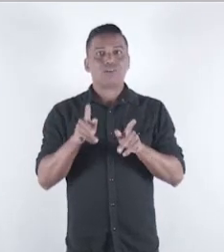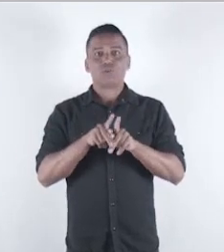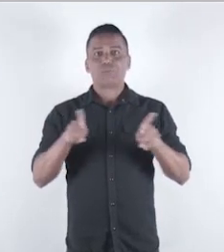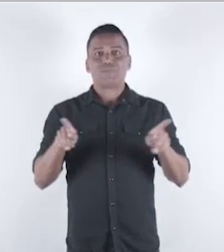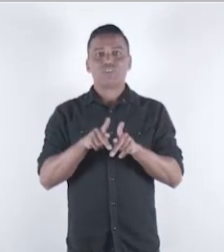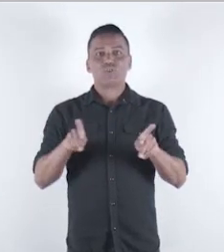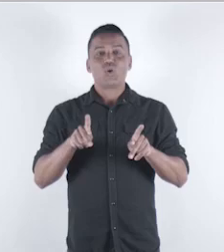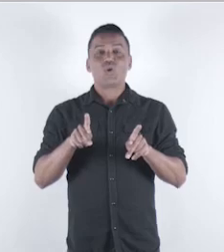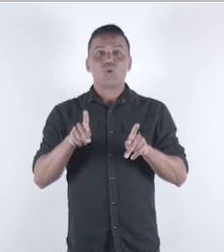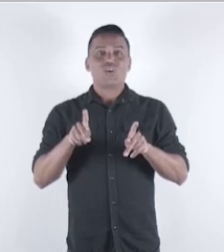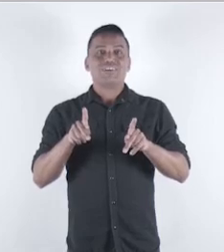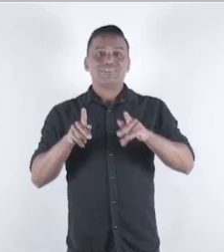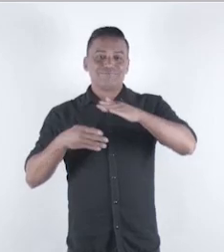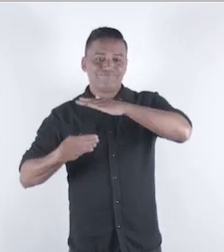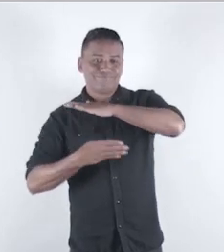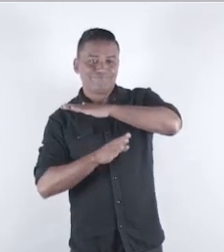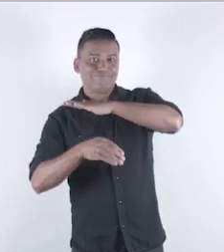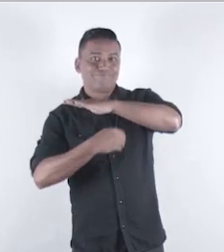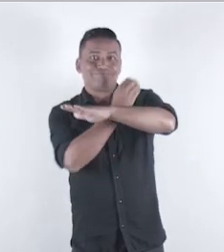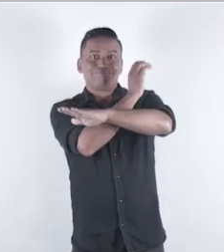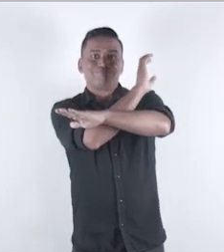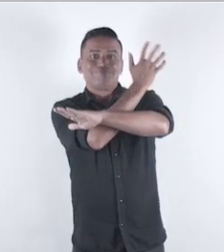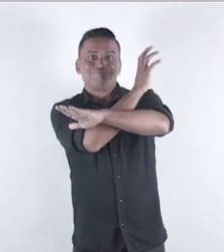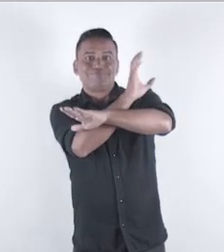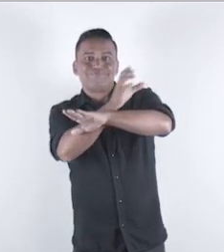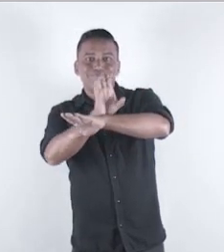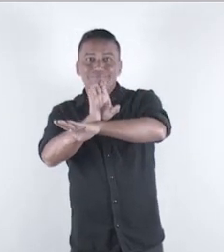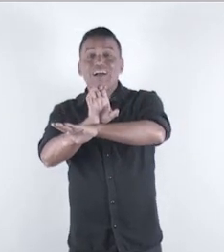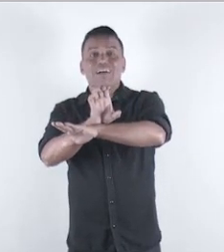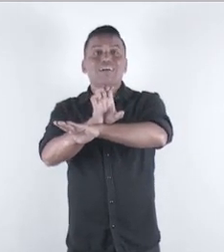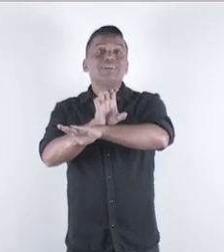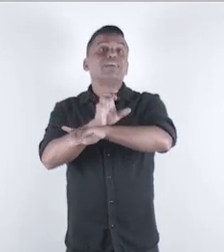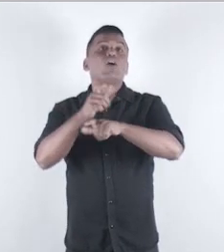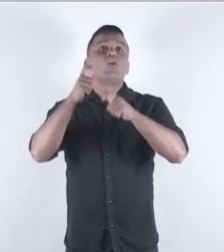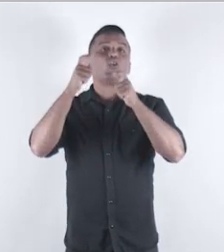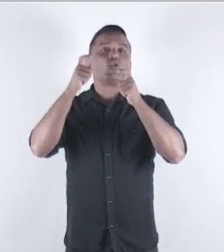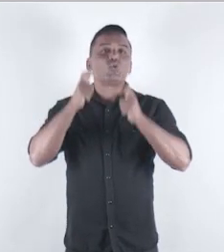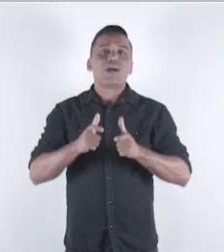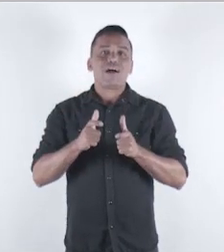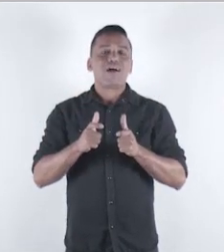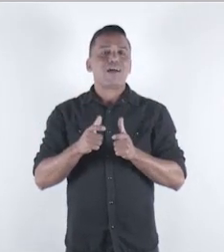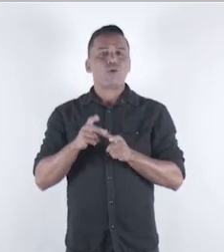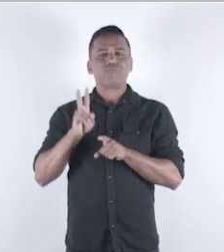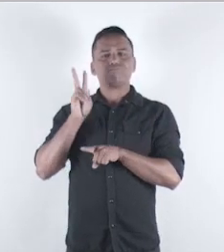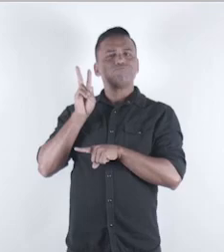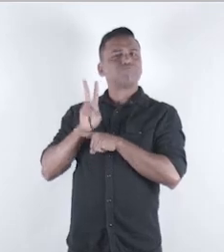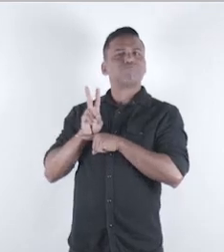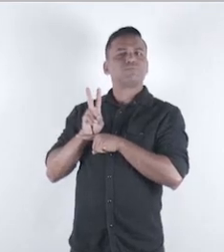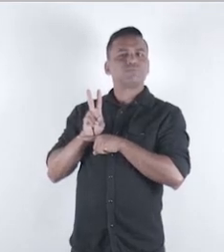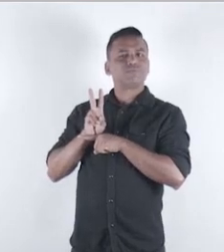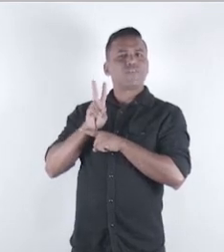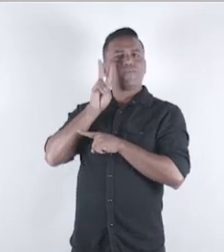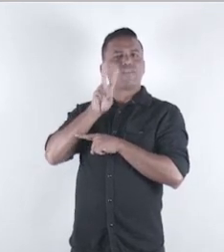professora na área de ecologia. Mas também, nesses lugares, eu acabo observando